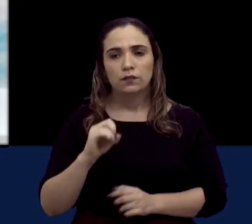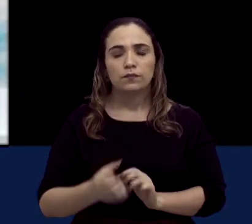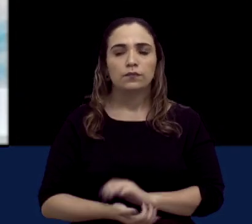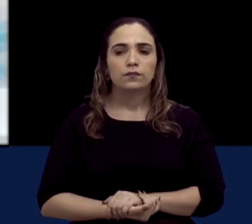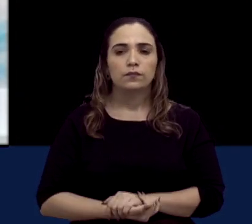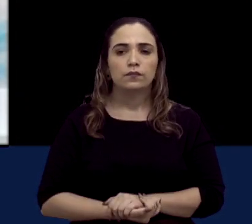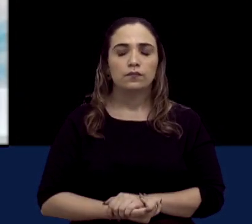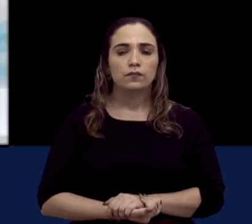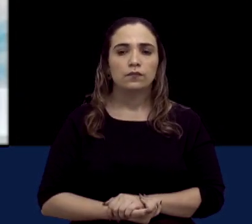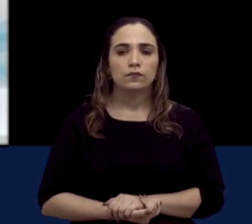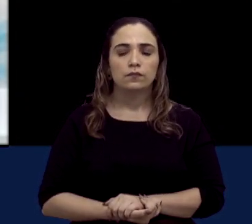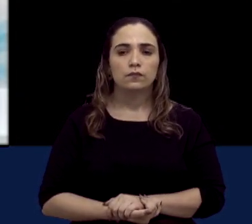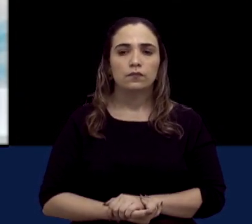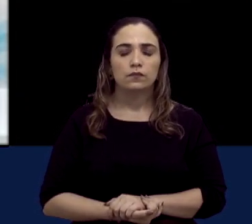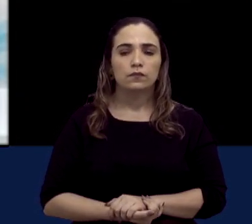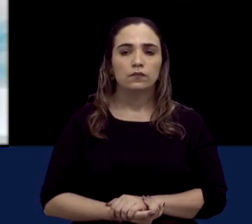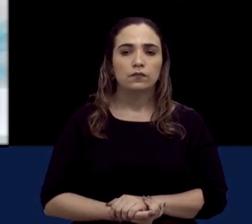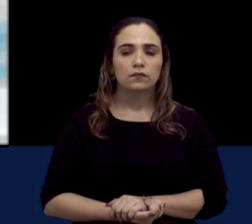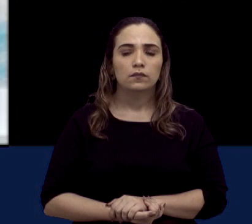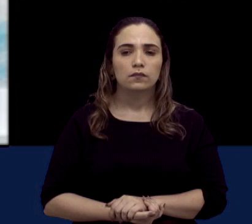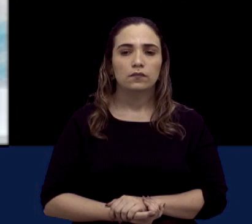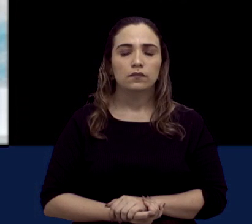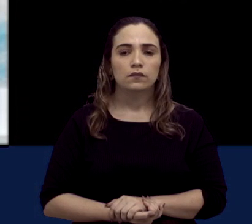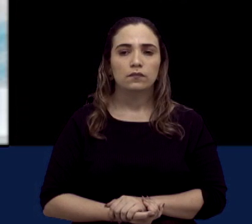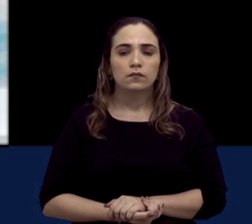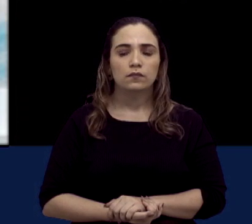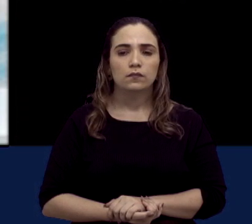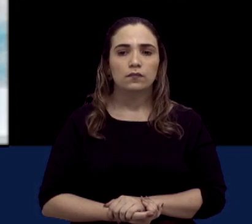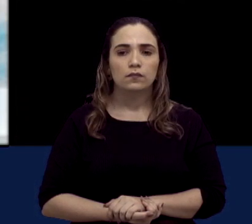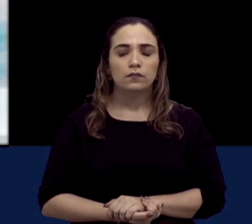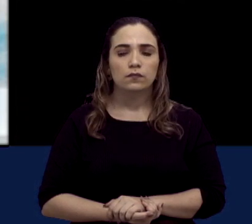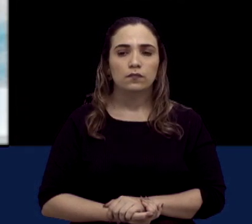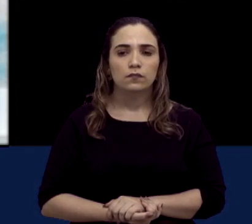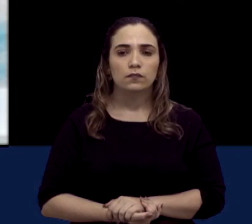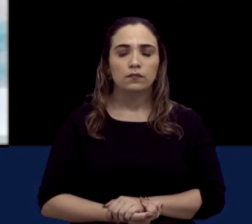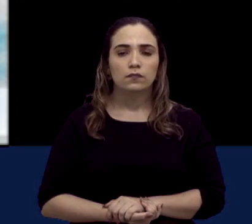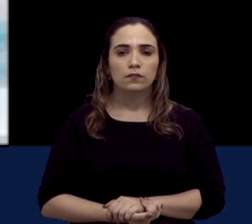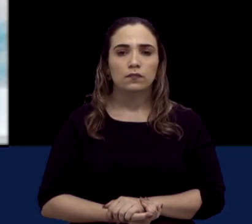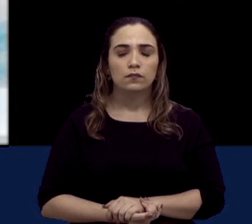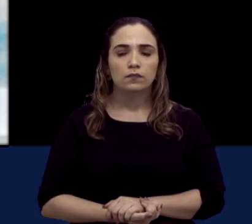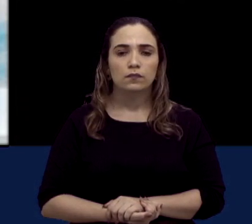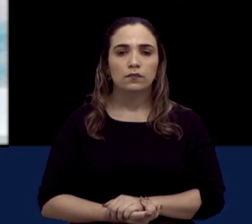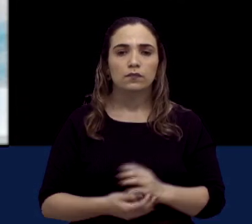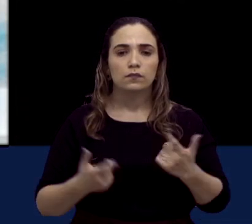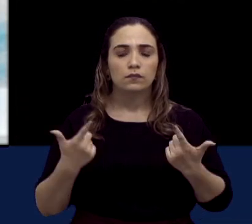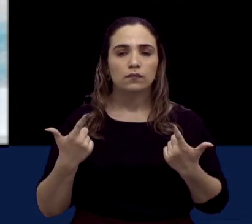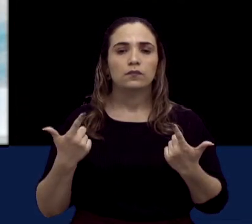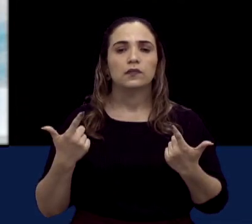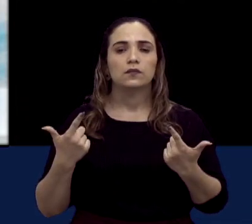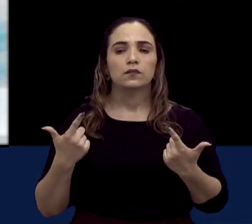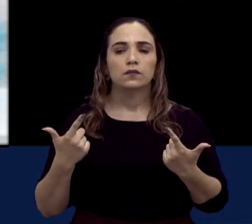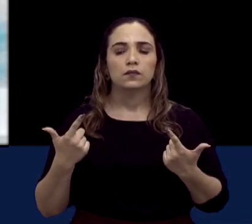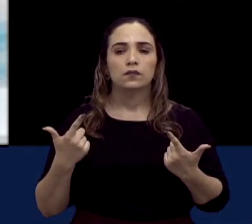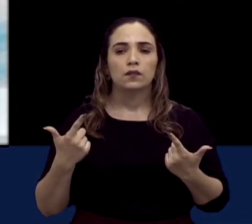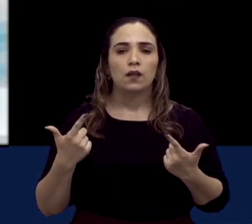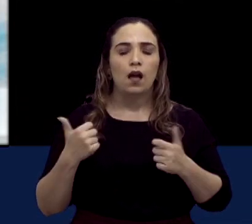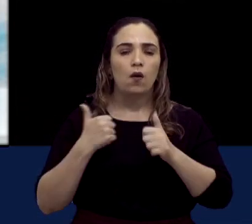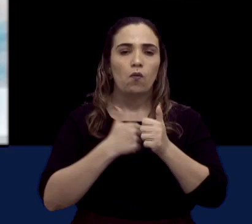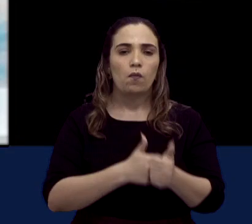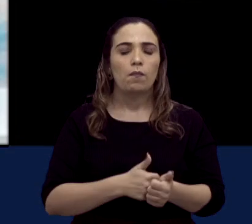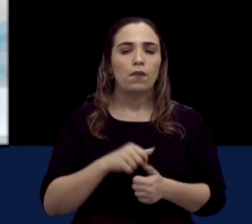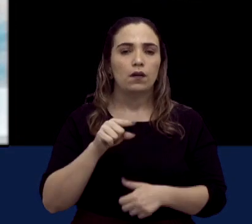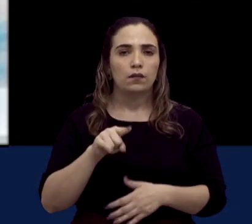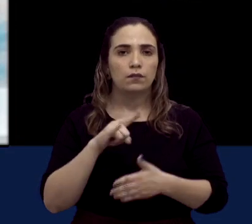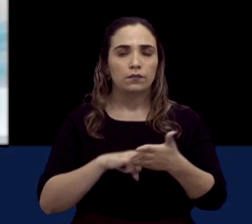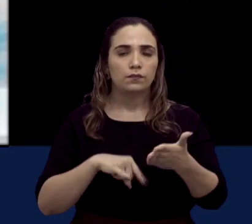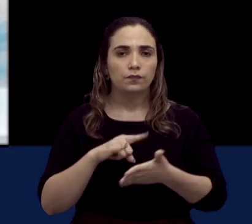E metas mal formuladas, indicadores mal formulados, que não gere um acompanhamento preciso daquele